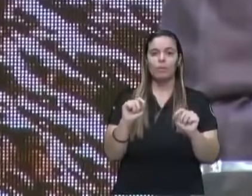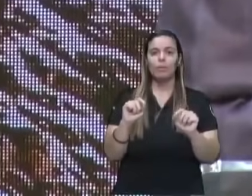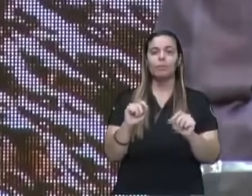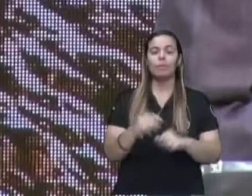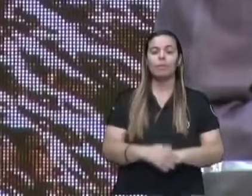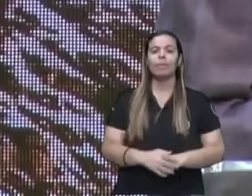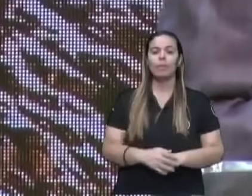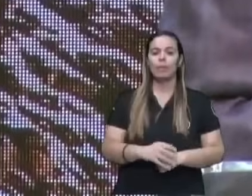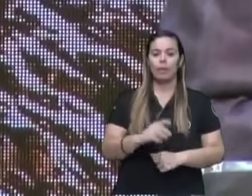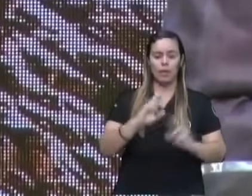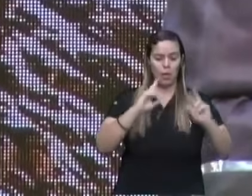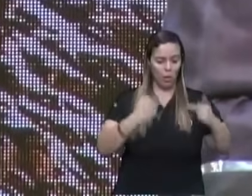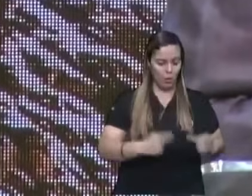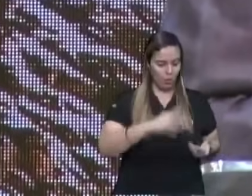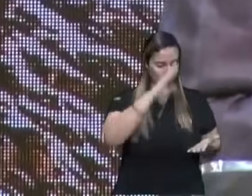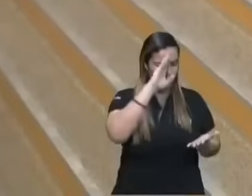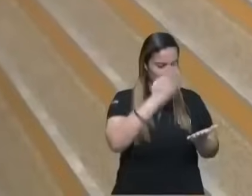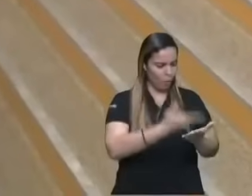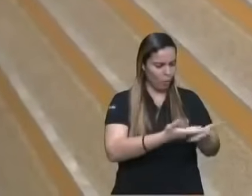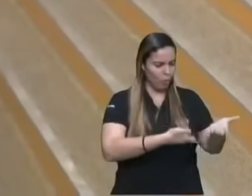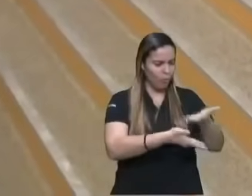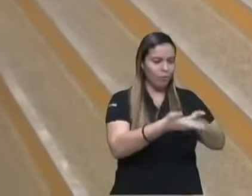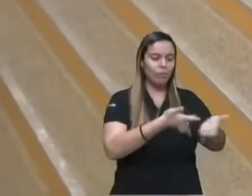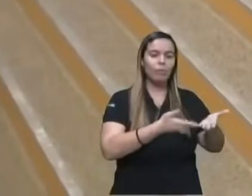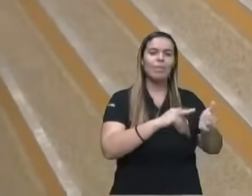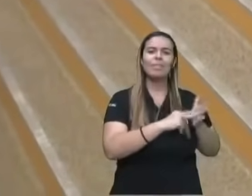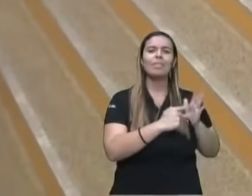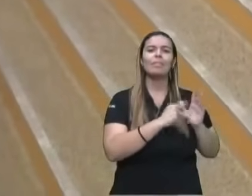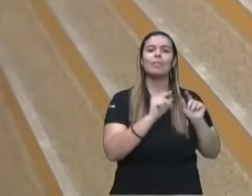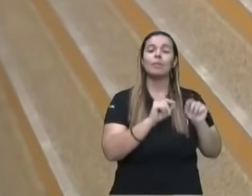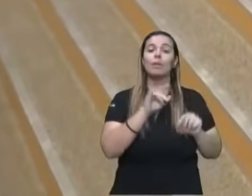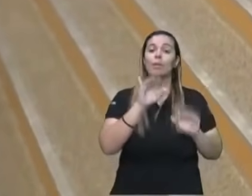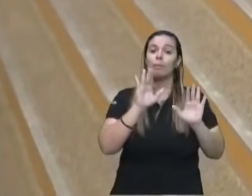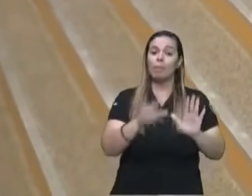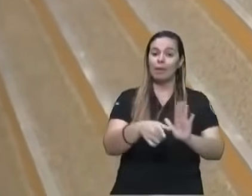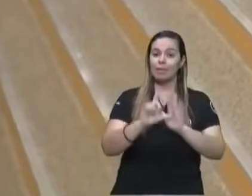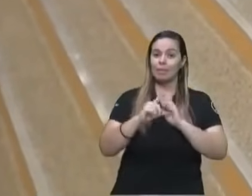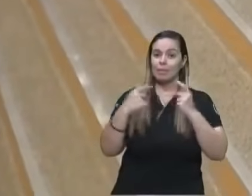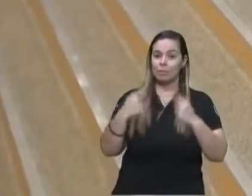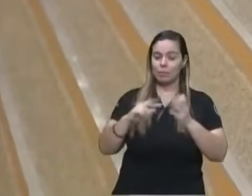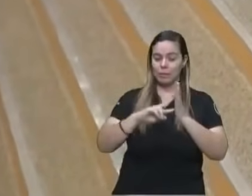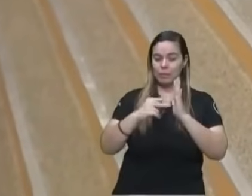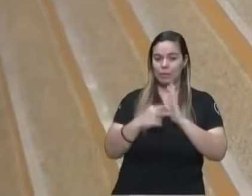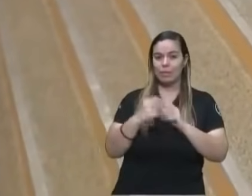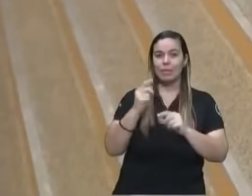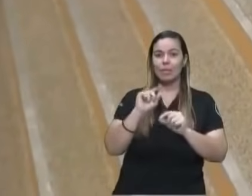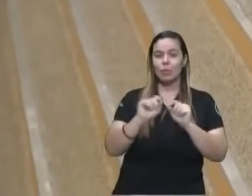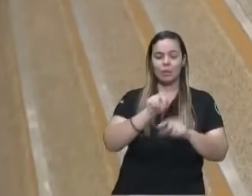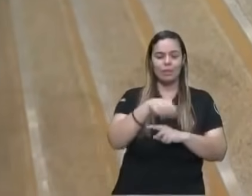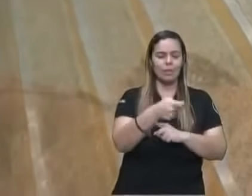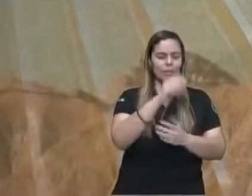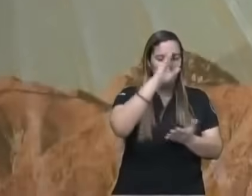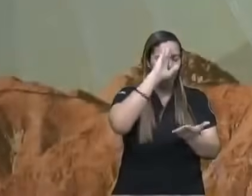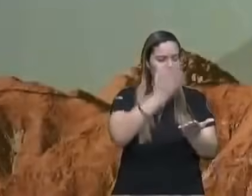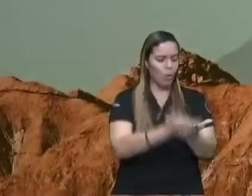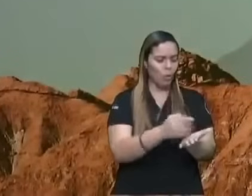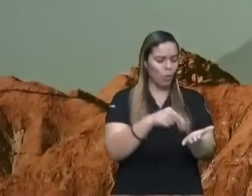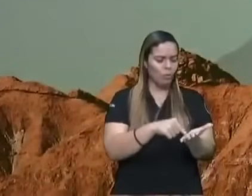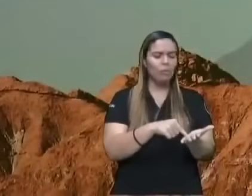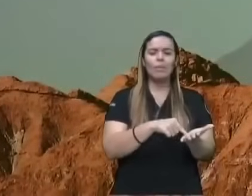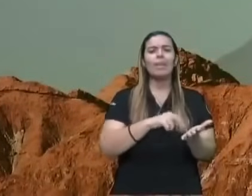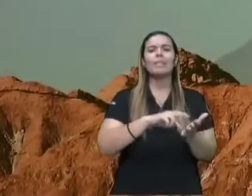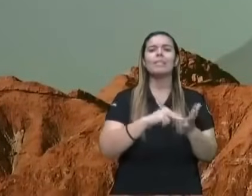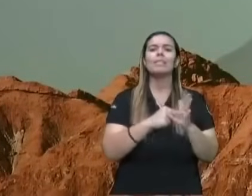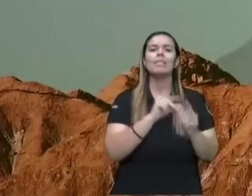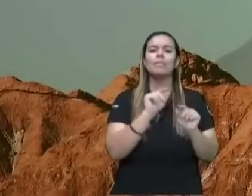é confiar no homem. Primeiro você tem que entender o significado dessa palavra confiar. Confiar